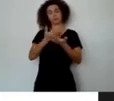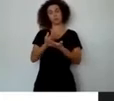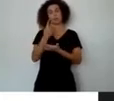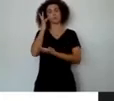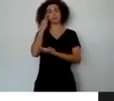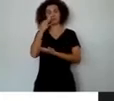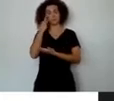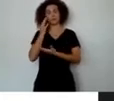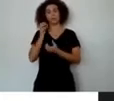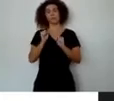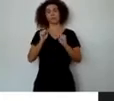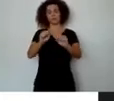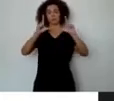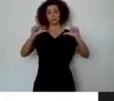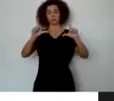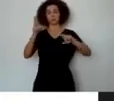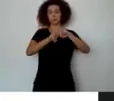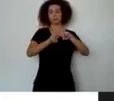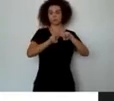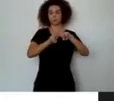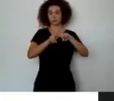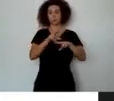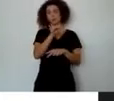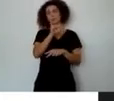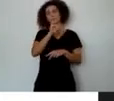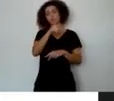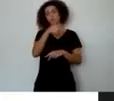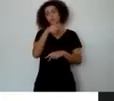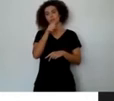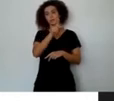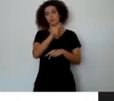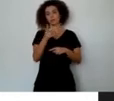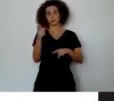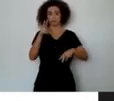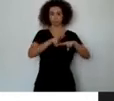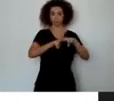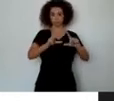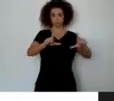interpretando e pode fixar o vídeo dela para não perder nenhuma interpretação.